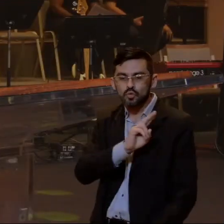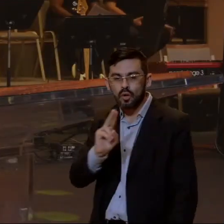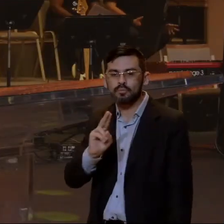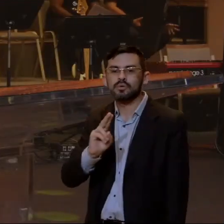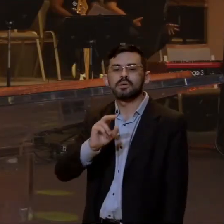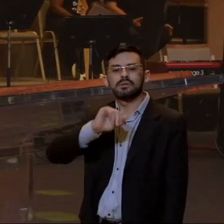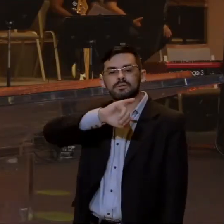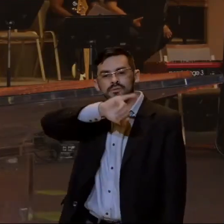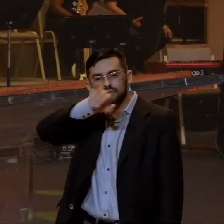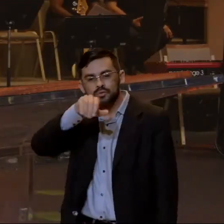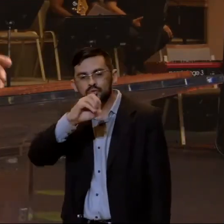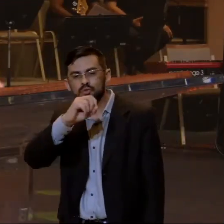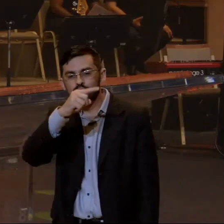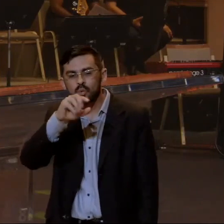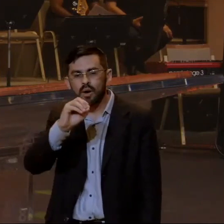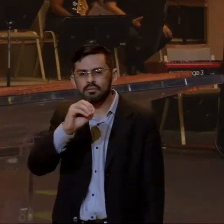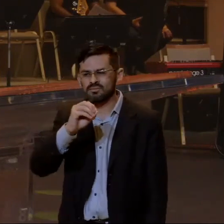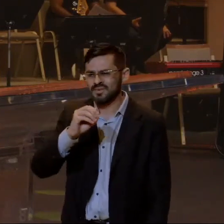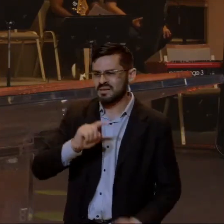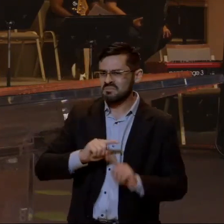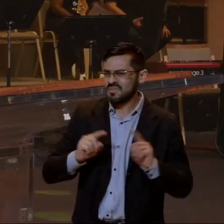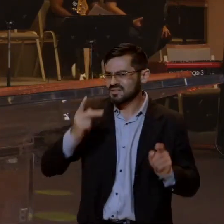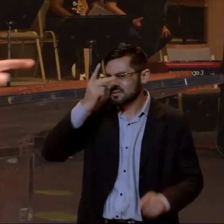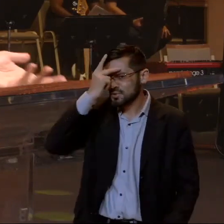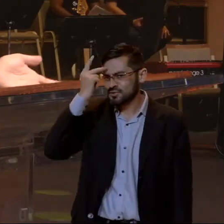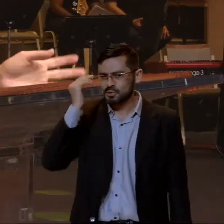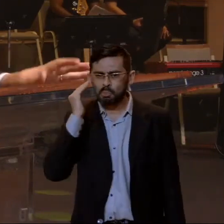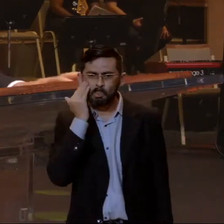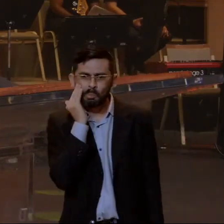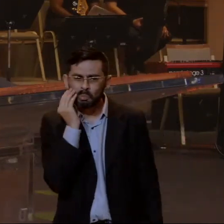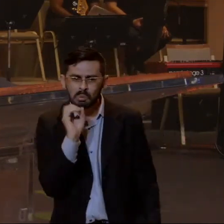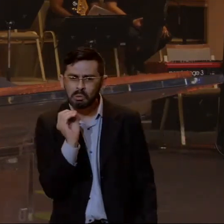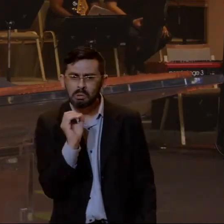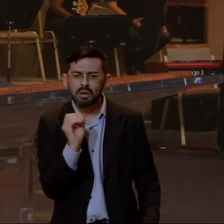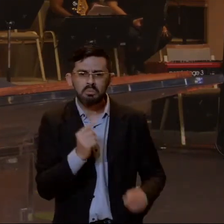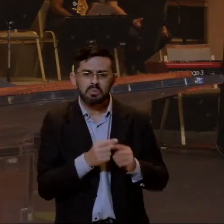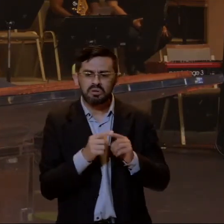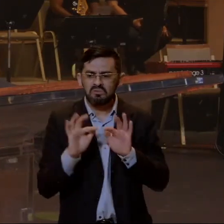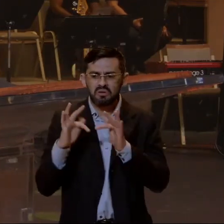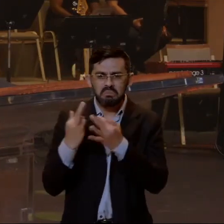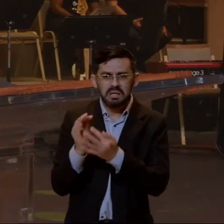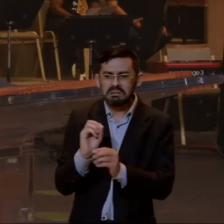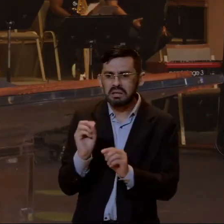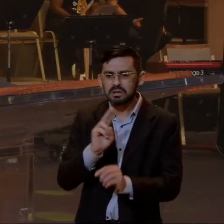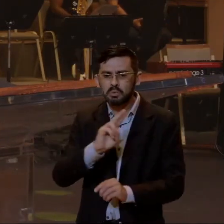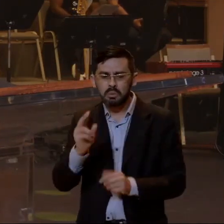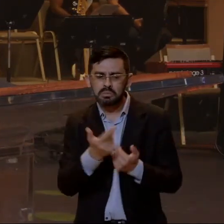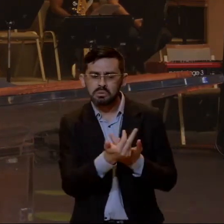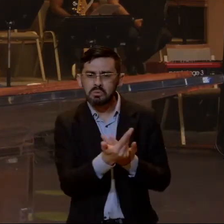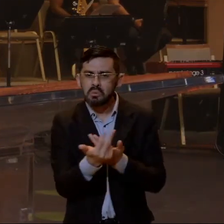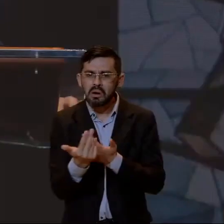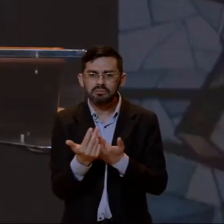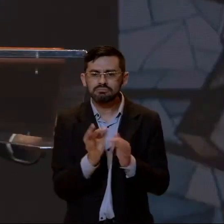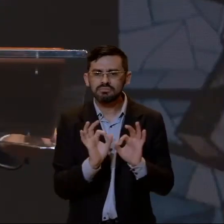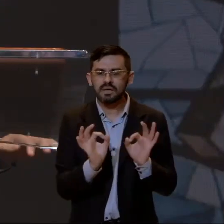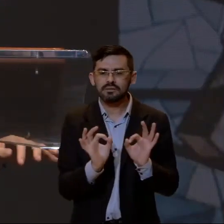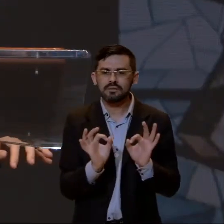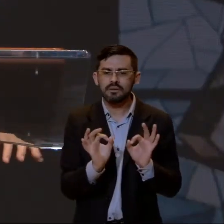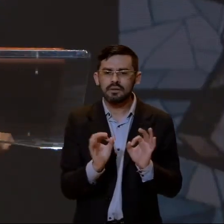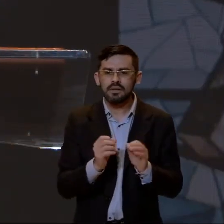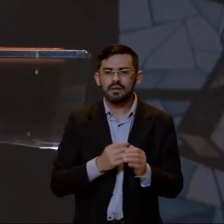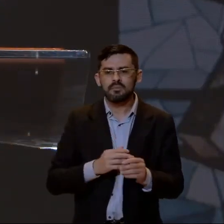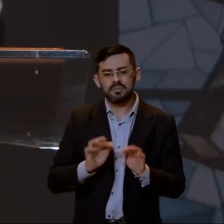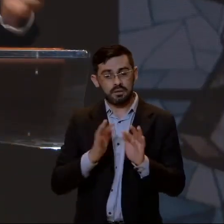João. E as pessoas não estão entendendo isso. Não tem nenhum parente com o nome de João. Lá na minha família é